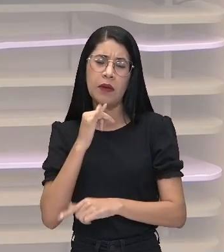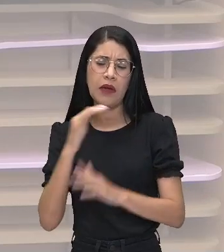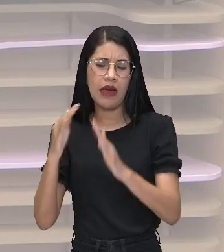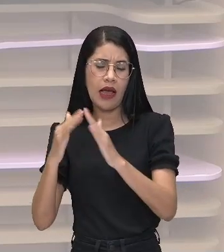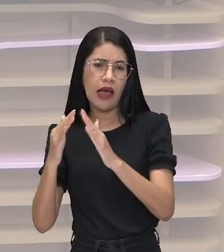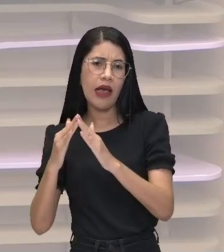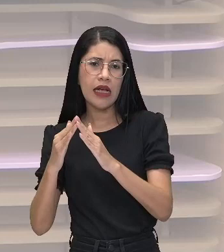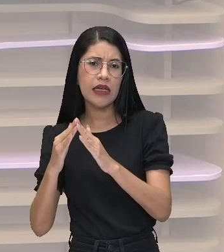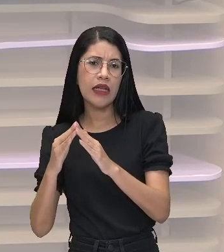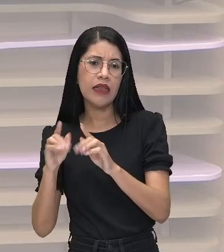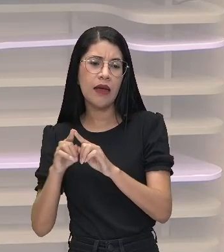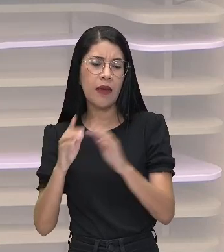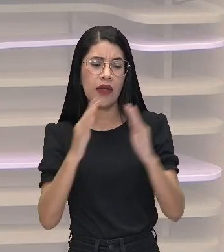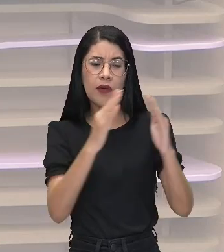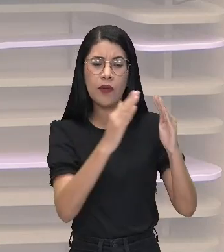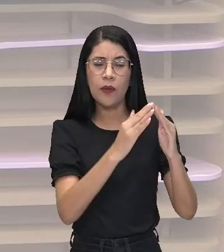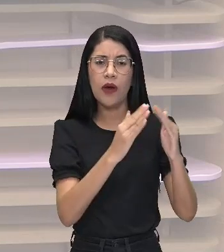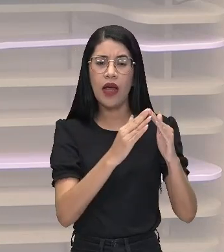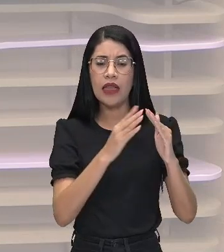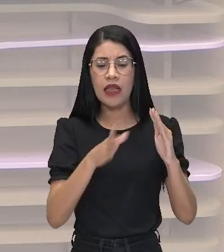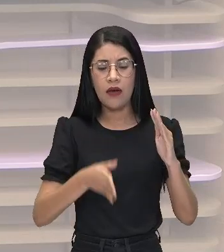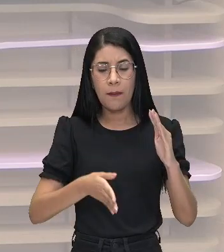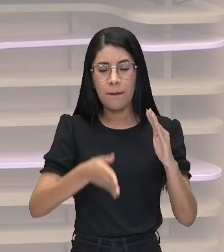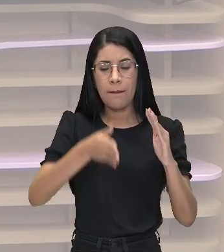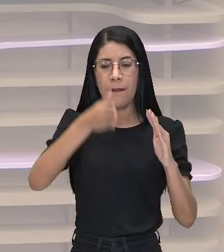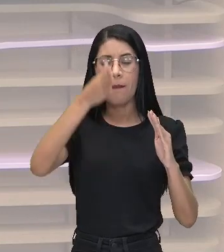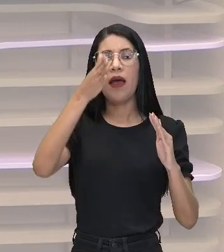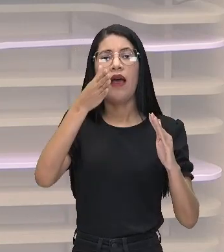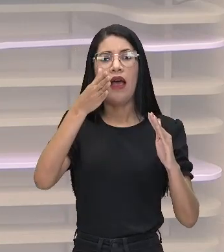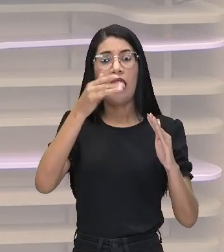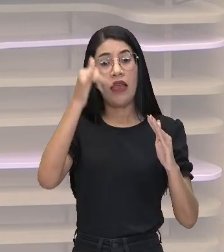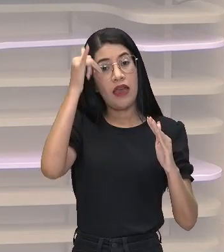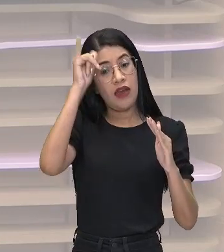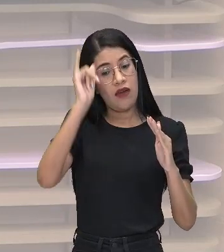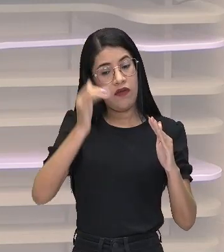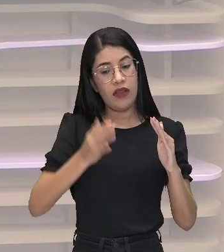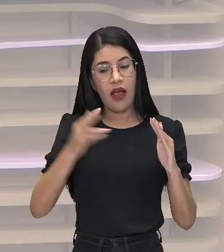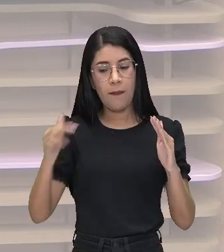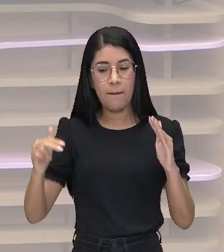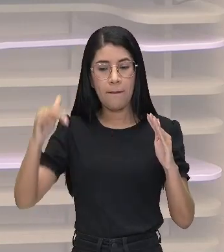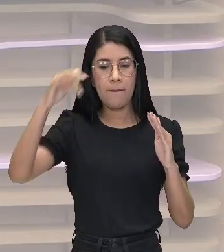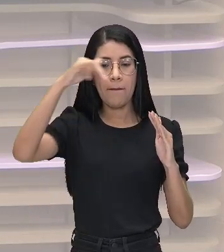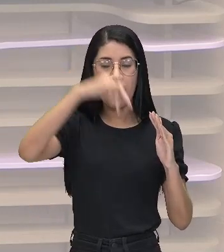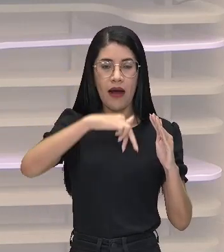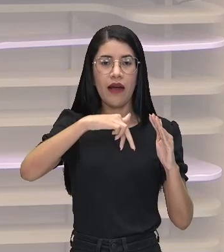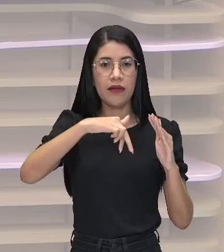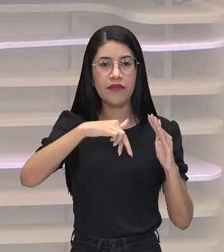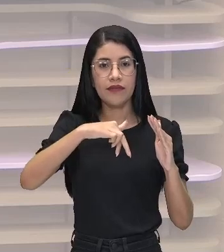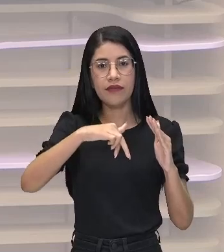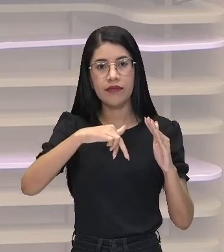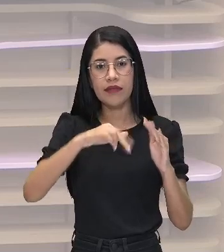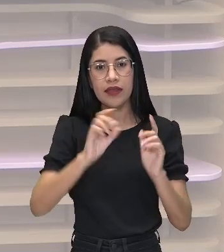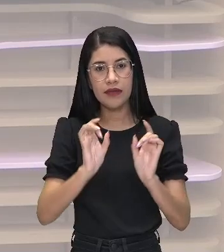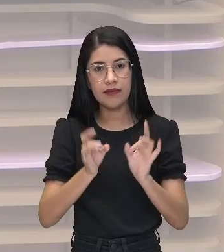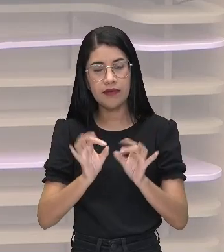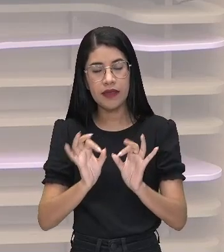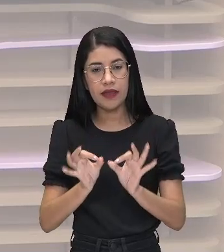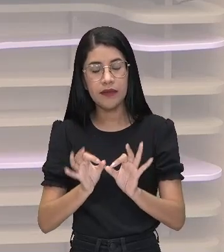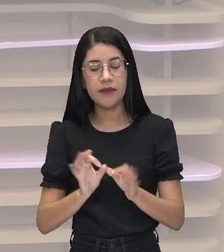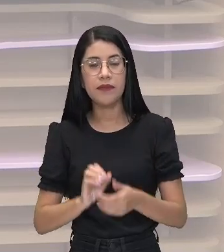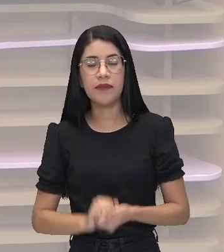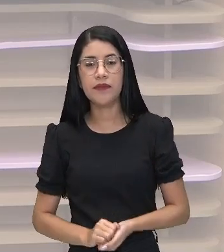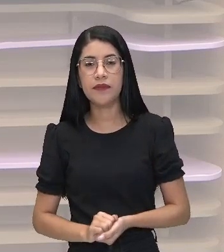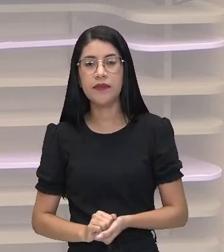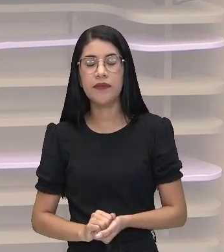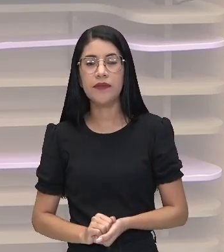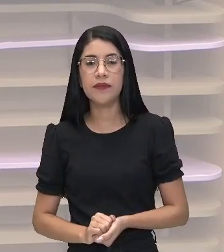a sua moradia e a sua casa tem ali um muro para que ninguém entre na sua casa, toda essa divisão do